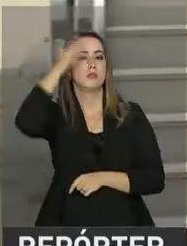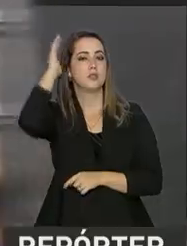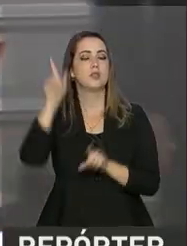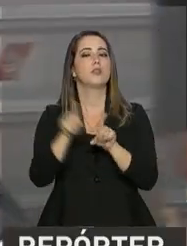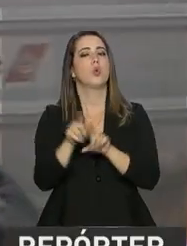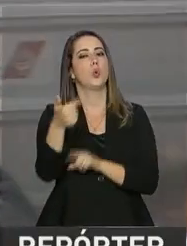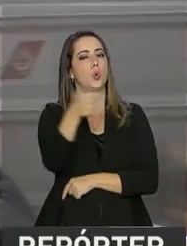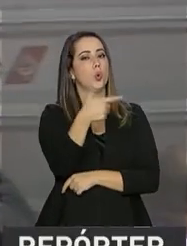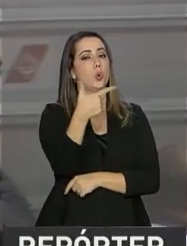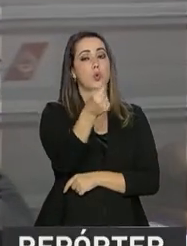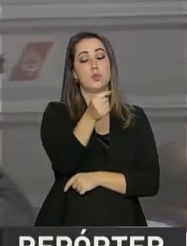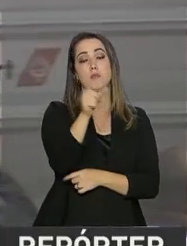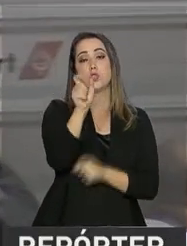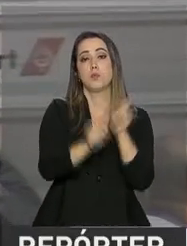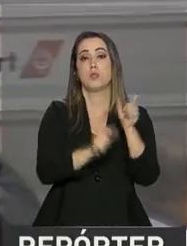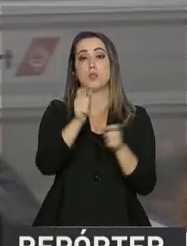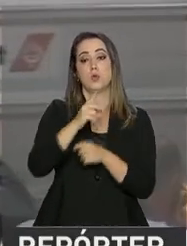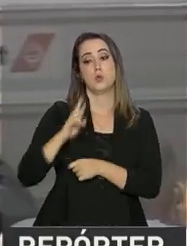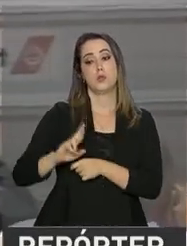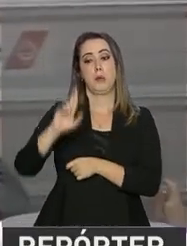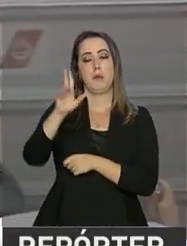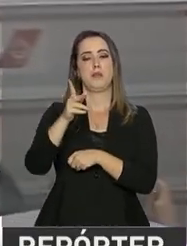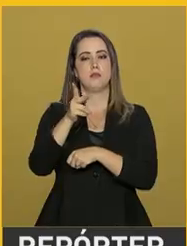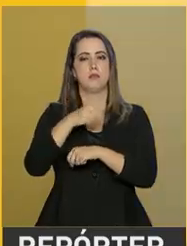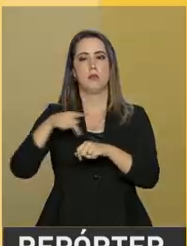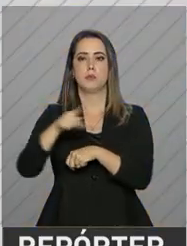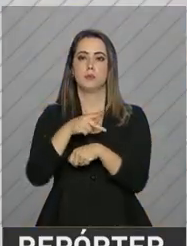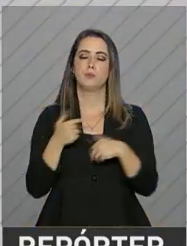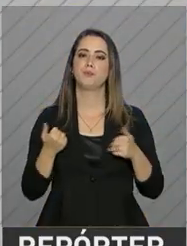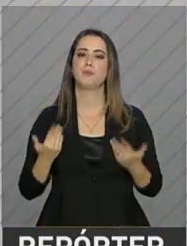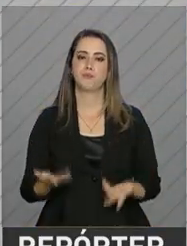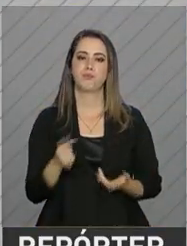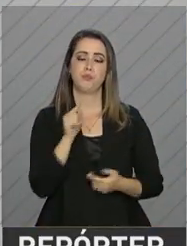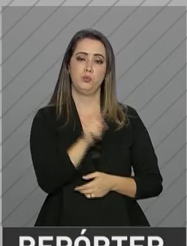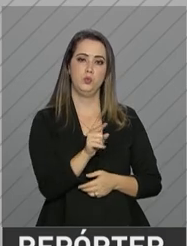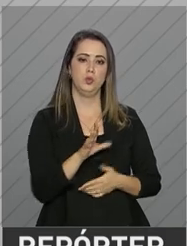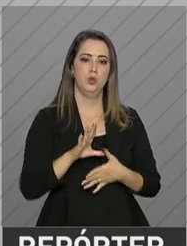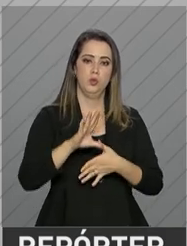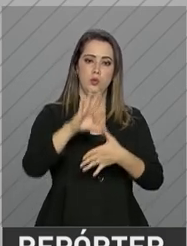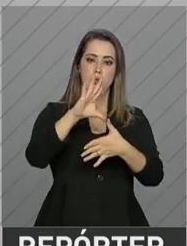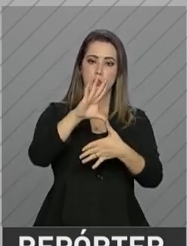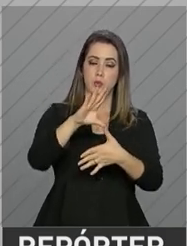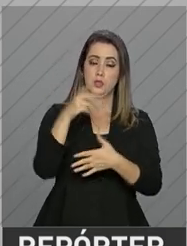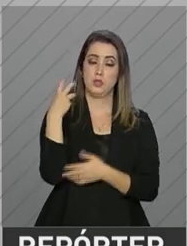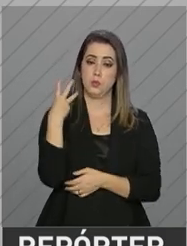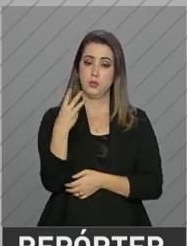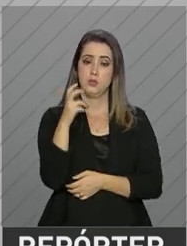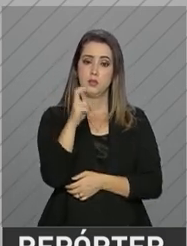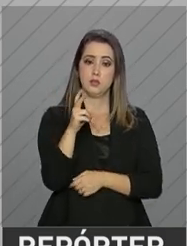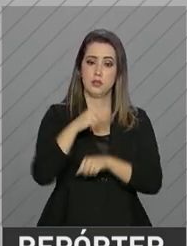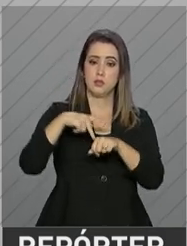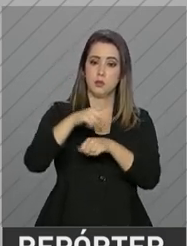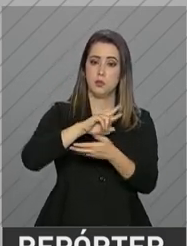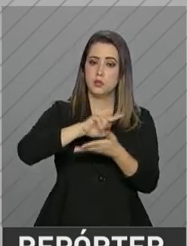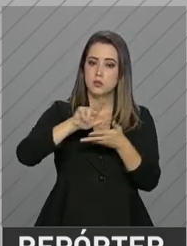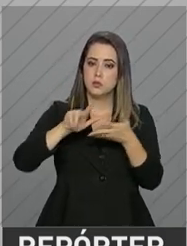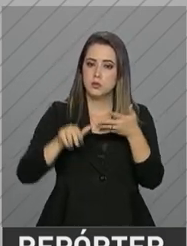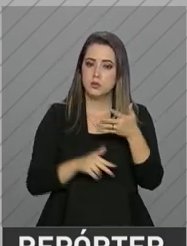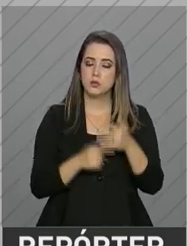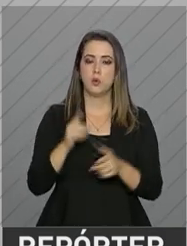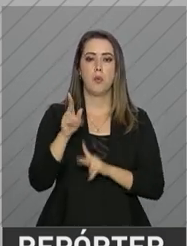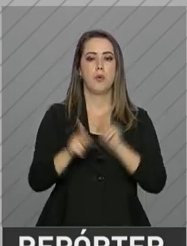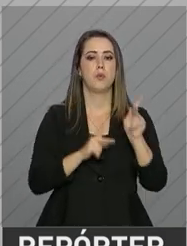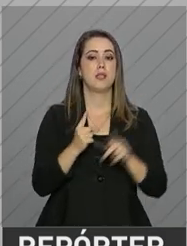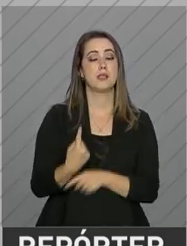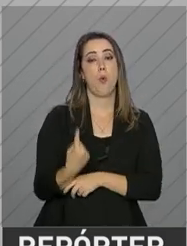20 chefes de Estado e de governo no encontro. O continente americano tem 35 países, uma população de